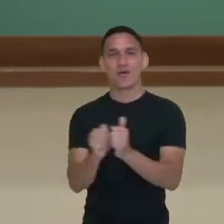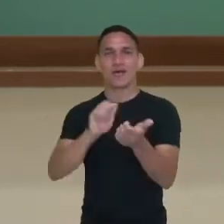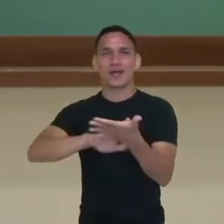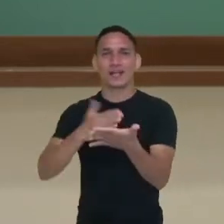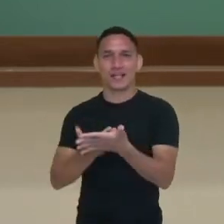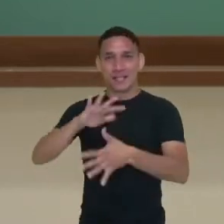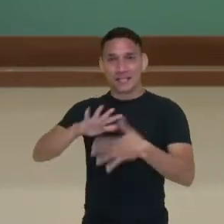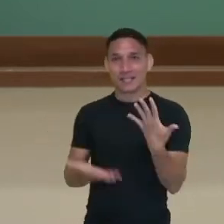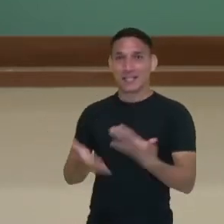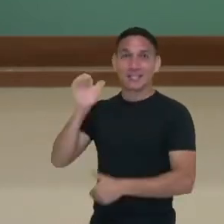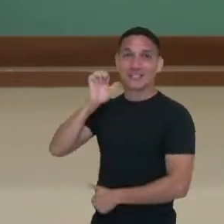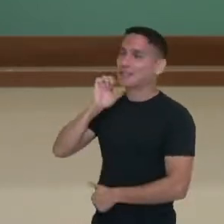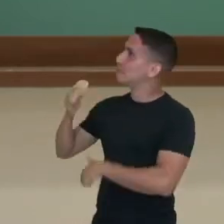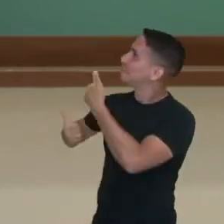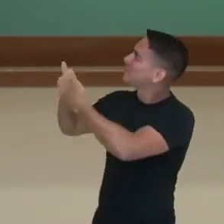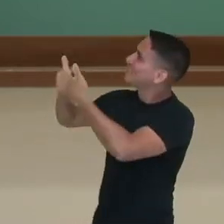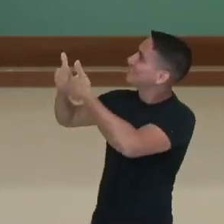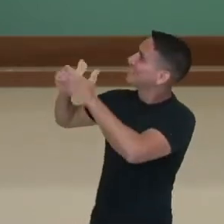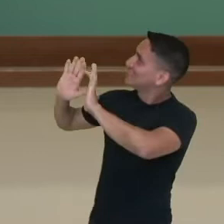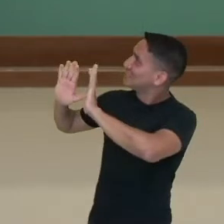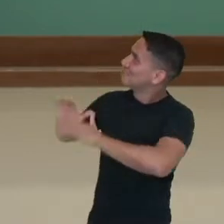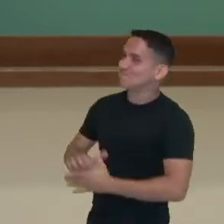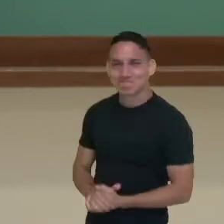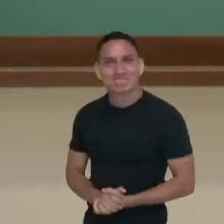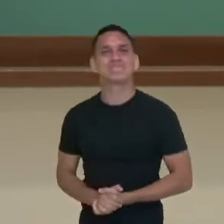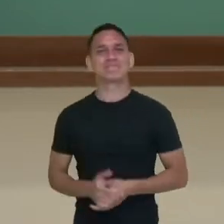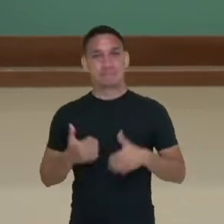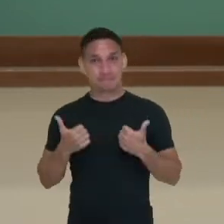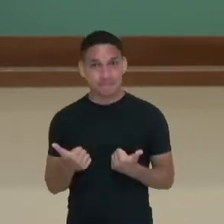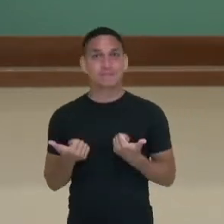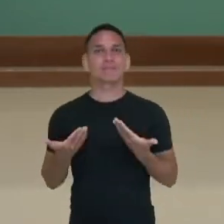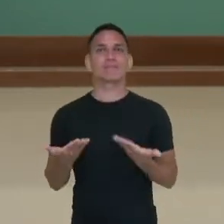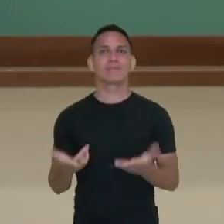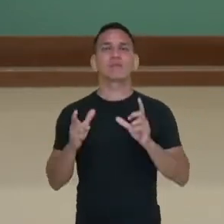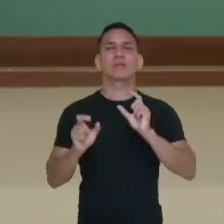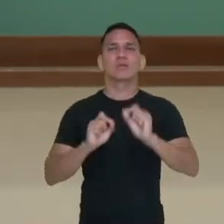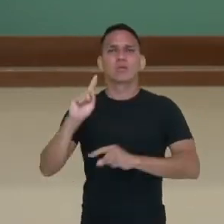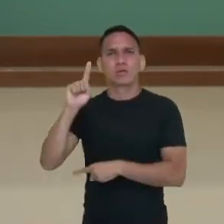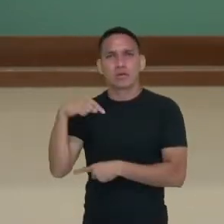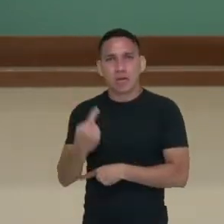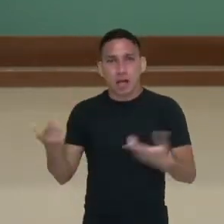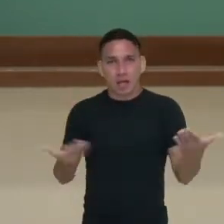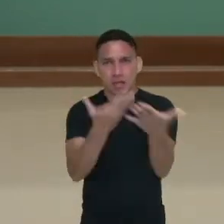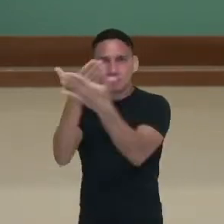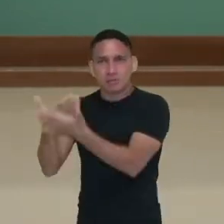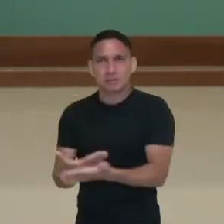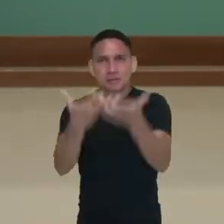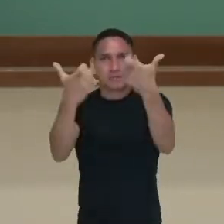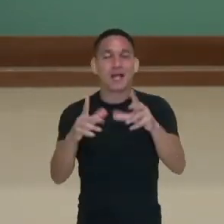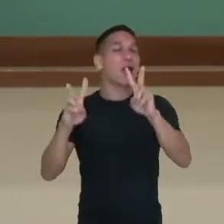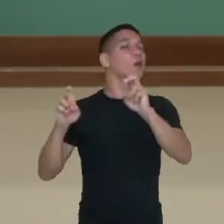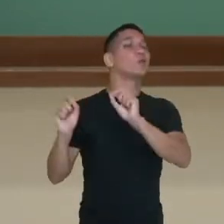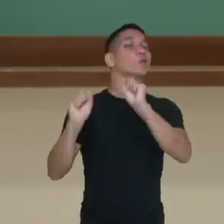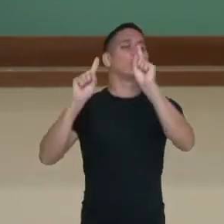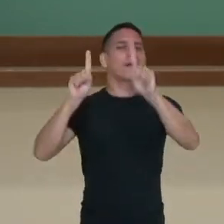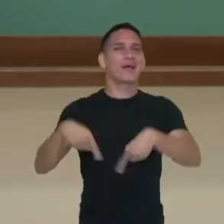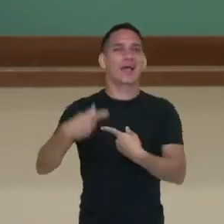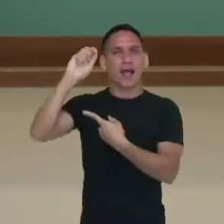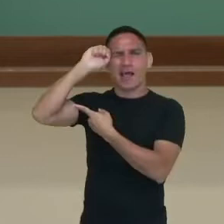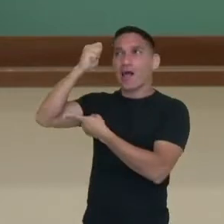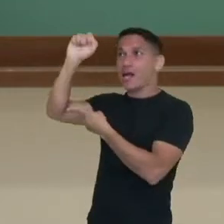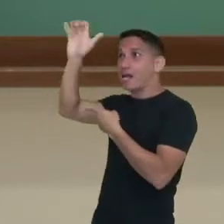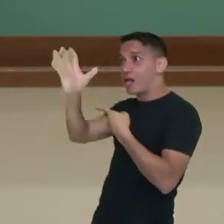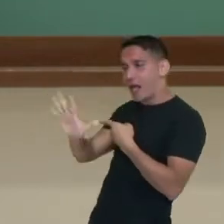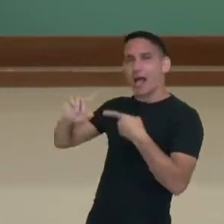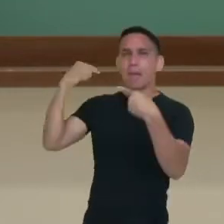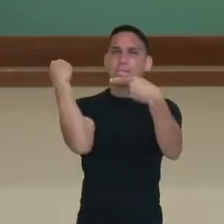Libras, o Esion. Tudo bem, Esion? Muito bem. Então, nesta aula vamos falar então sobre a África e seus